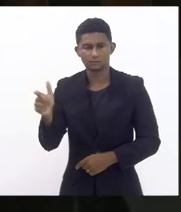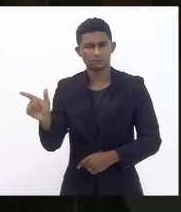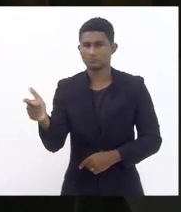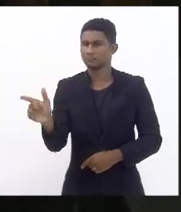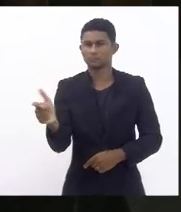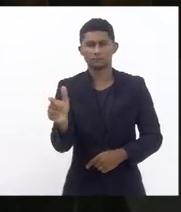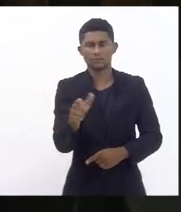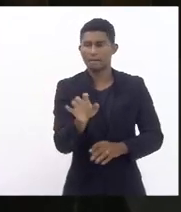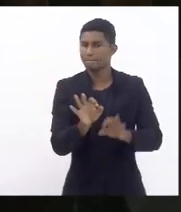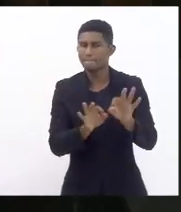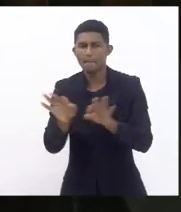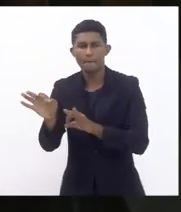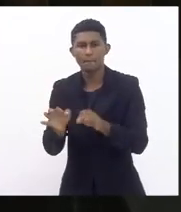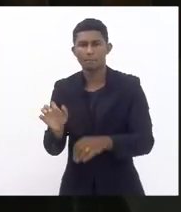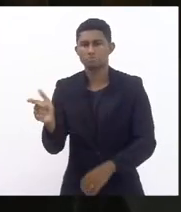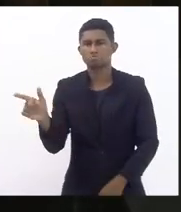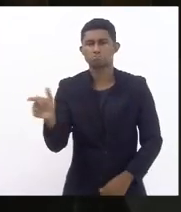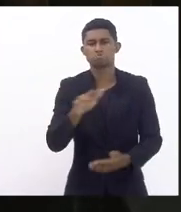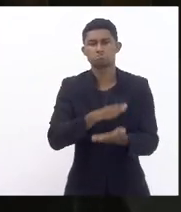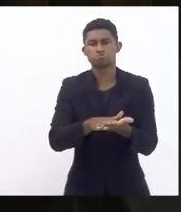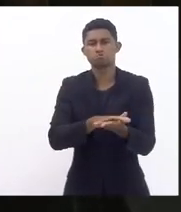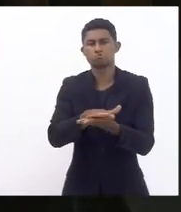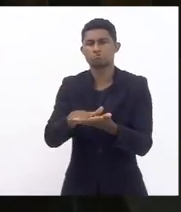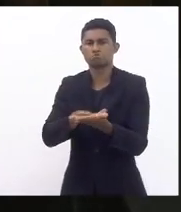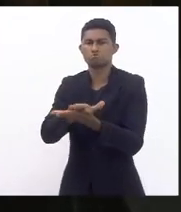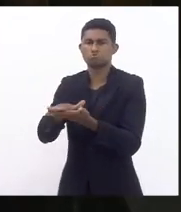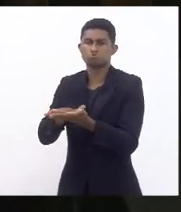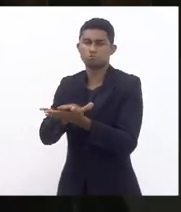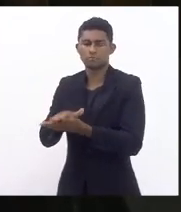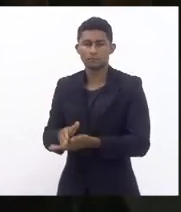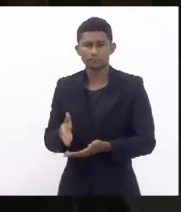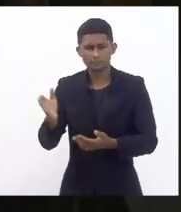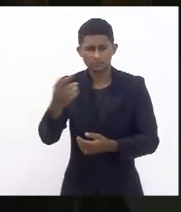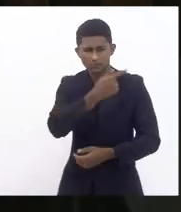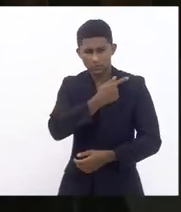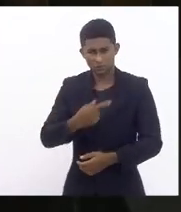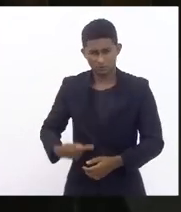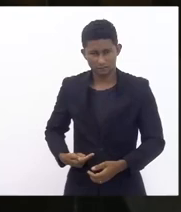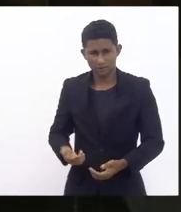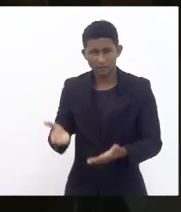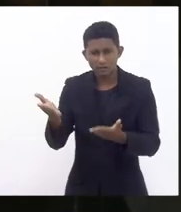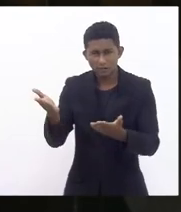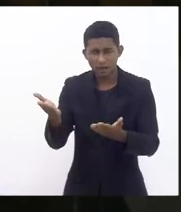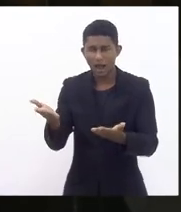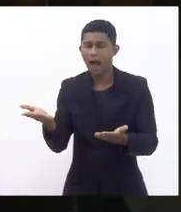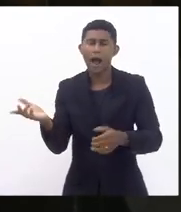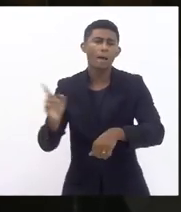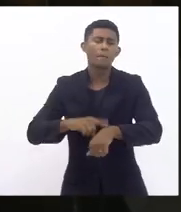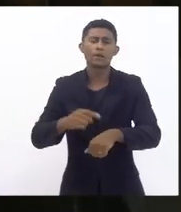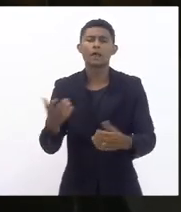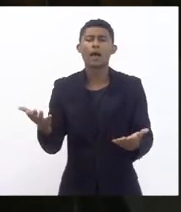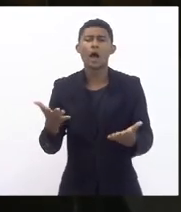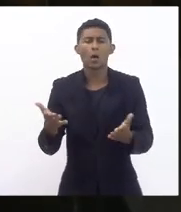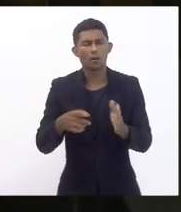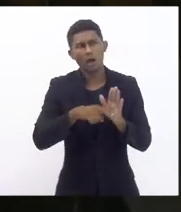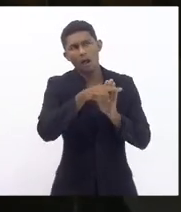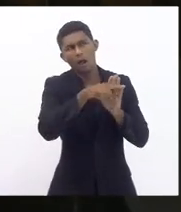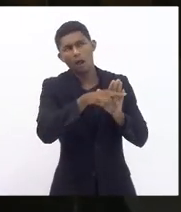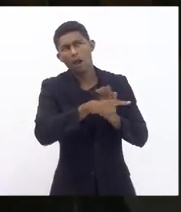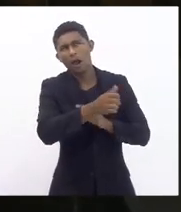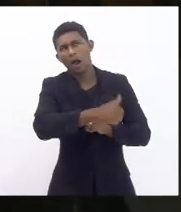Quem é do governo que, nesse momento, está fazendo uma análise profunda sobre esse